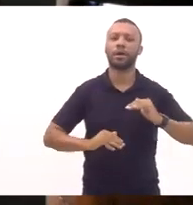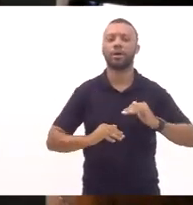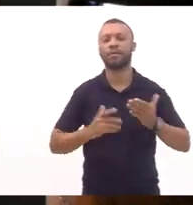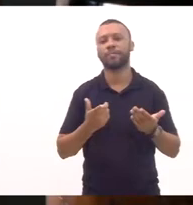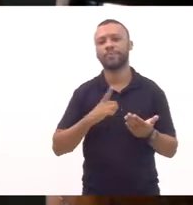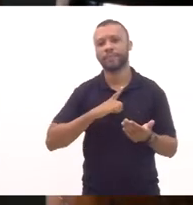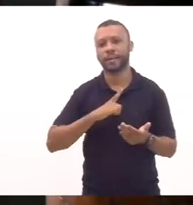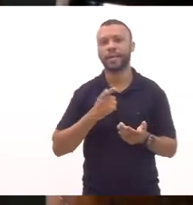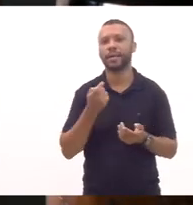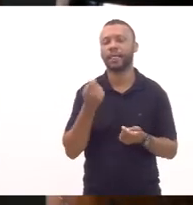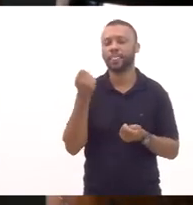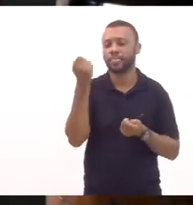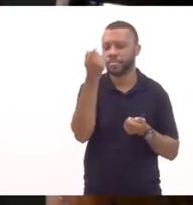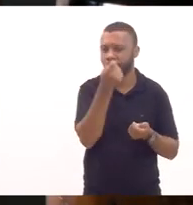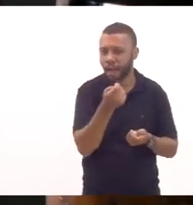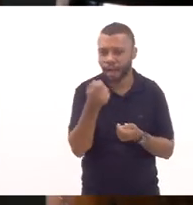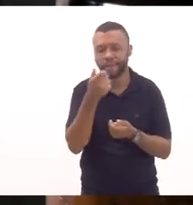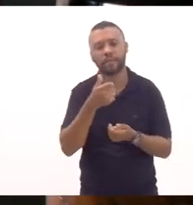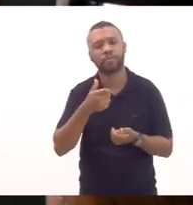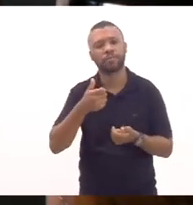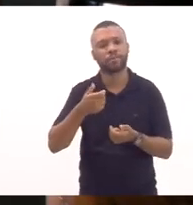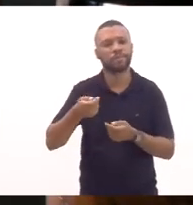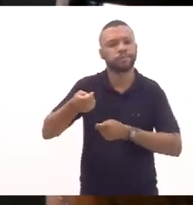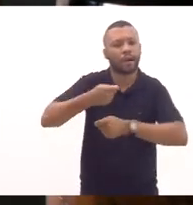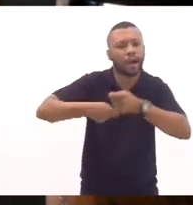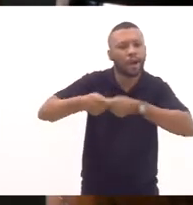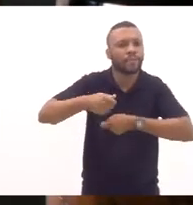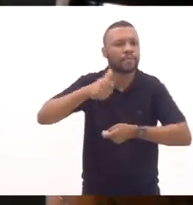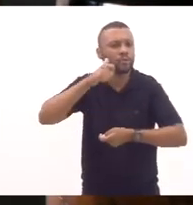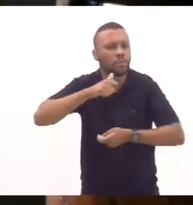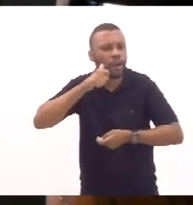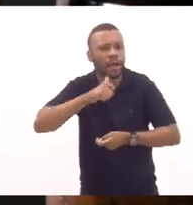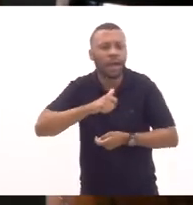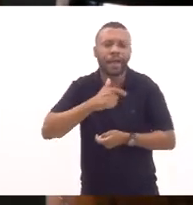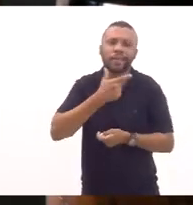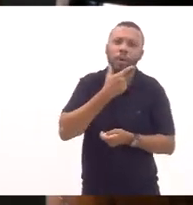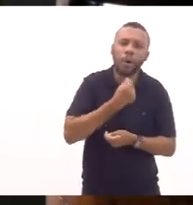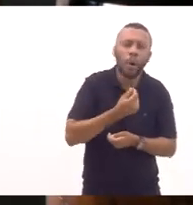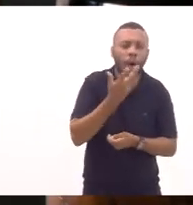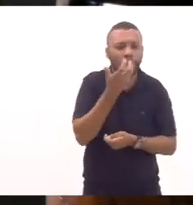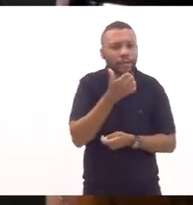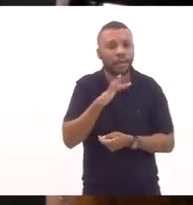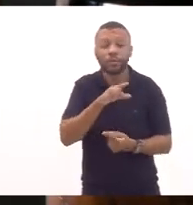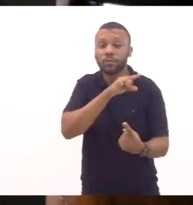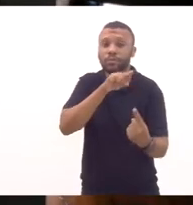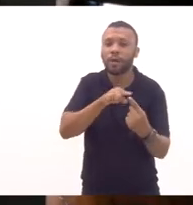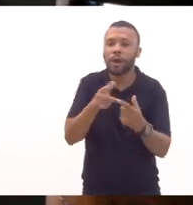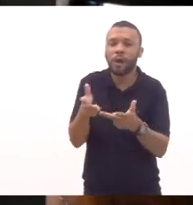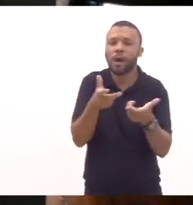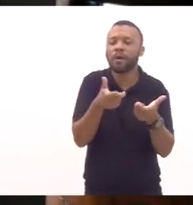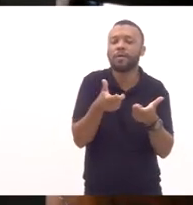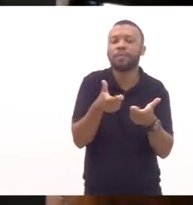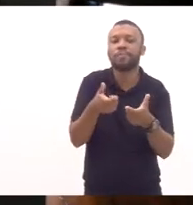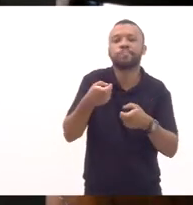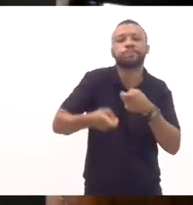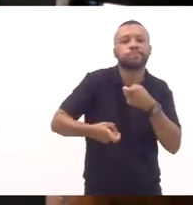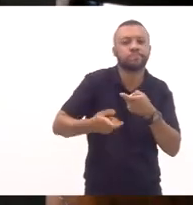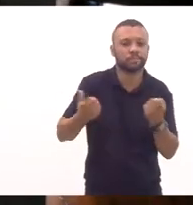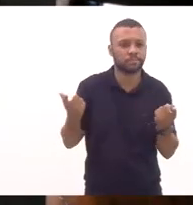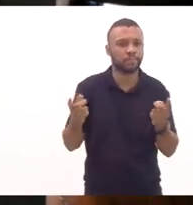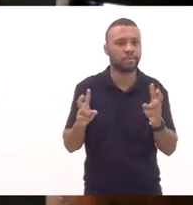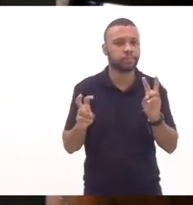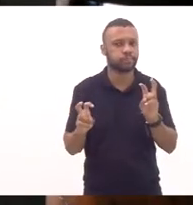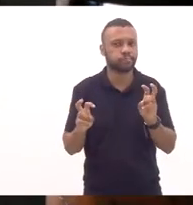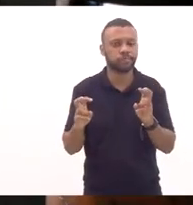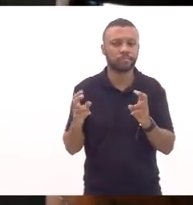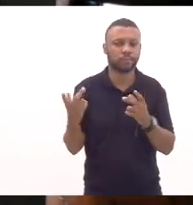de mulheres, crianças, homens para outros países com finalidade de exploração sexual, com